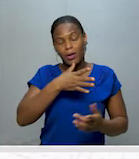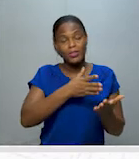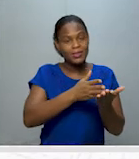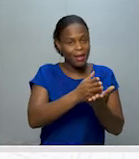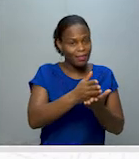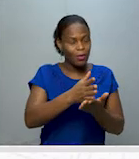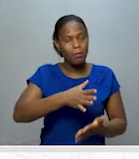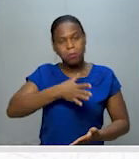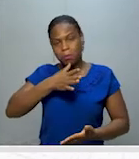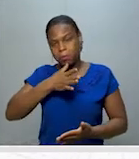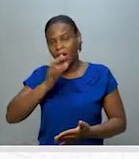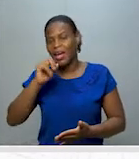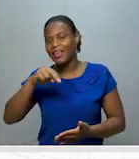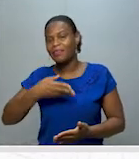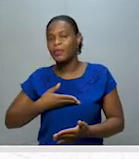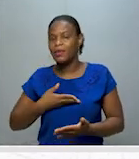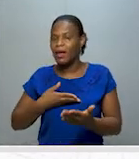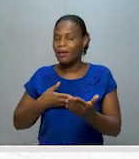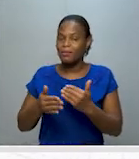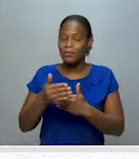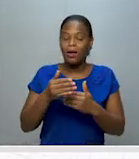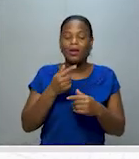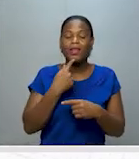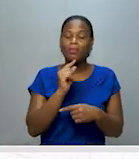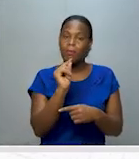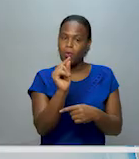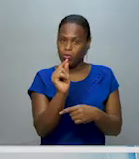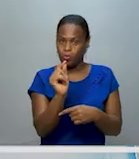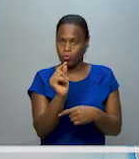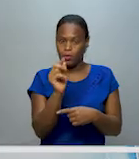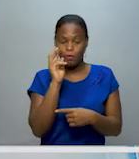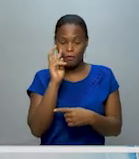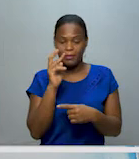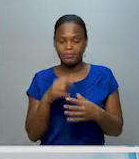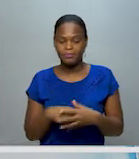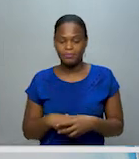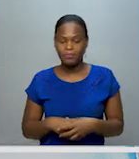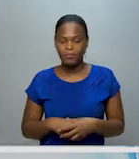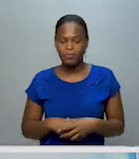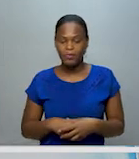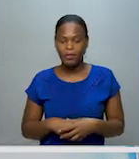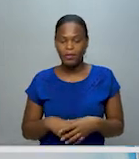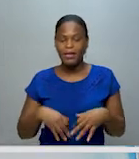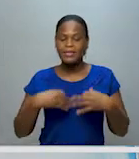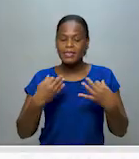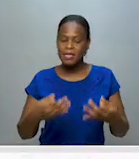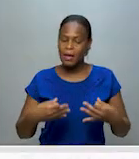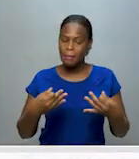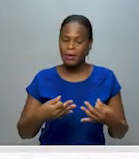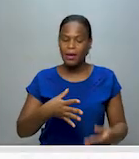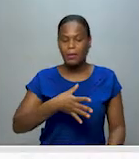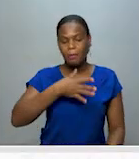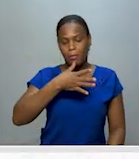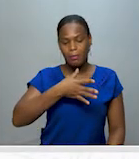e indireto, em que, em termos de pontuação, sempre que nós temos